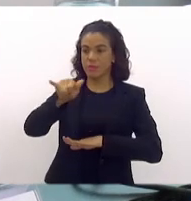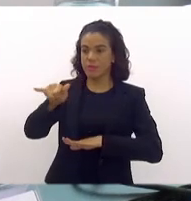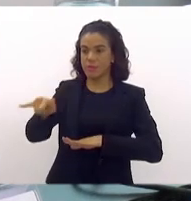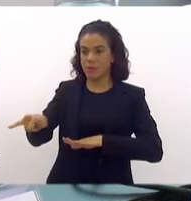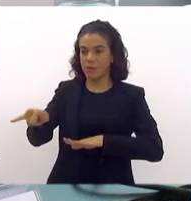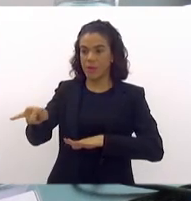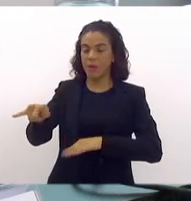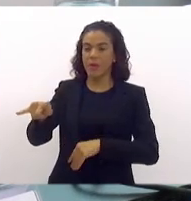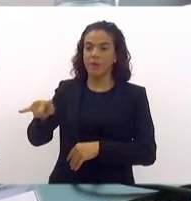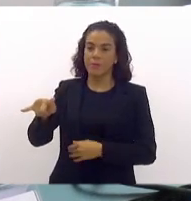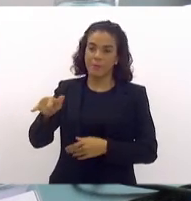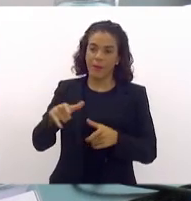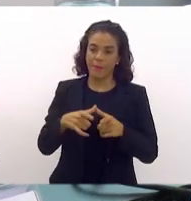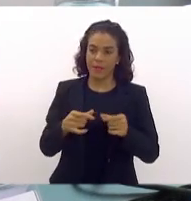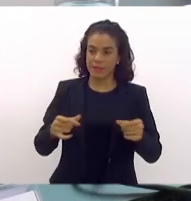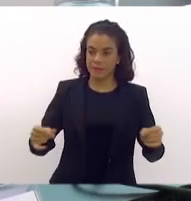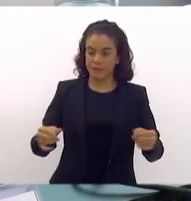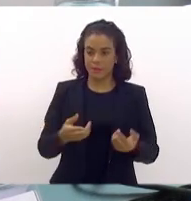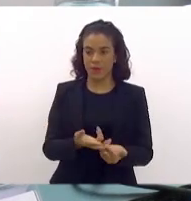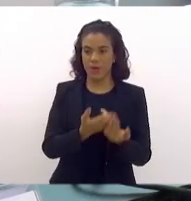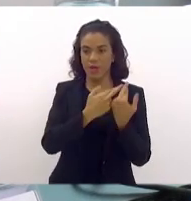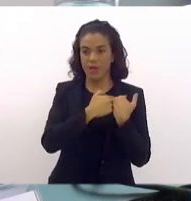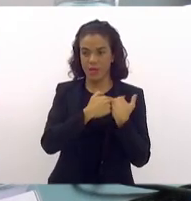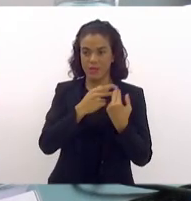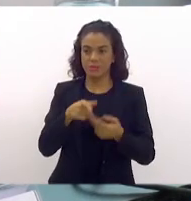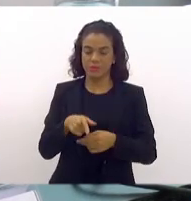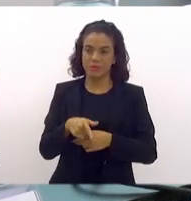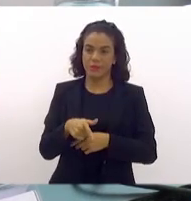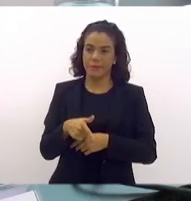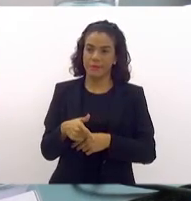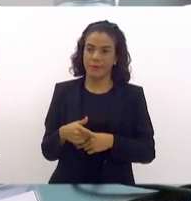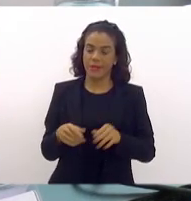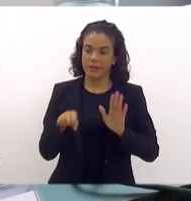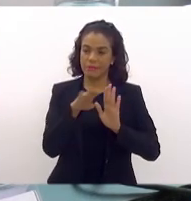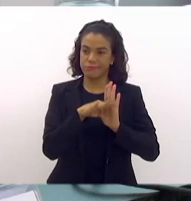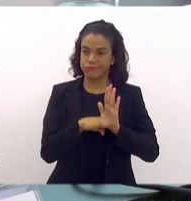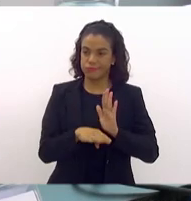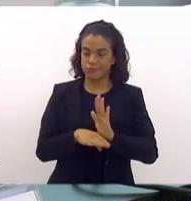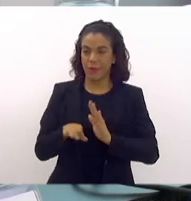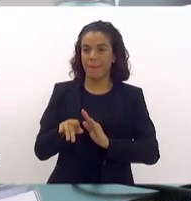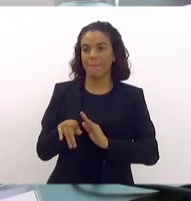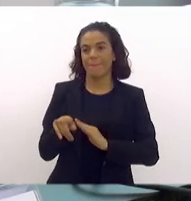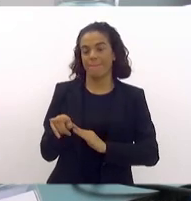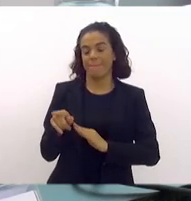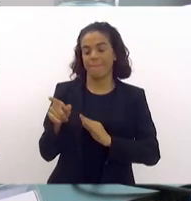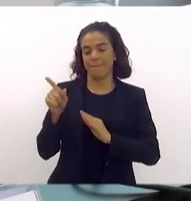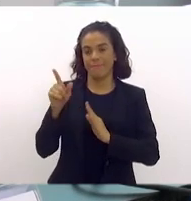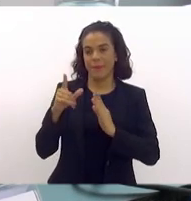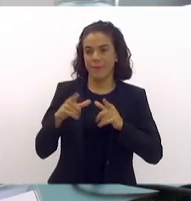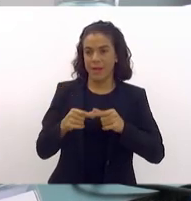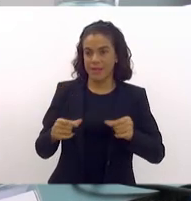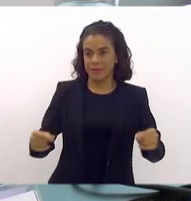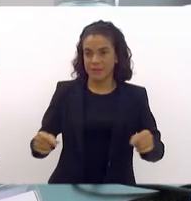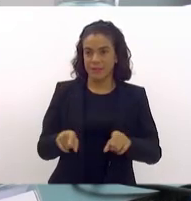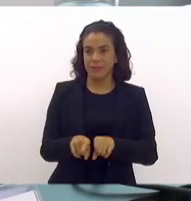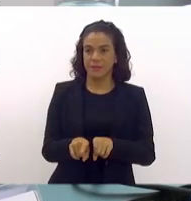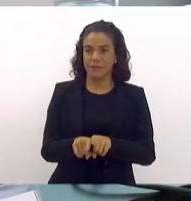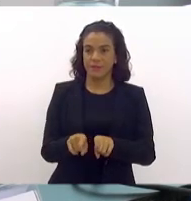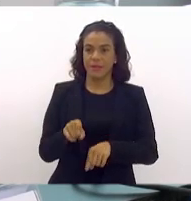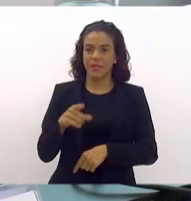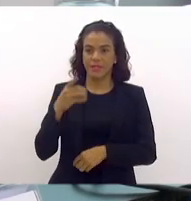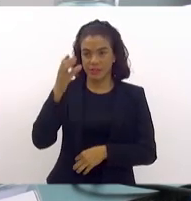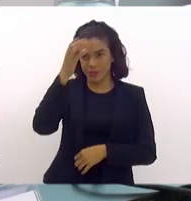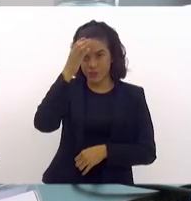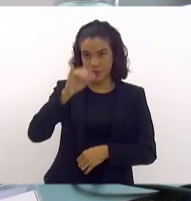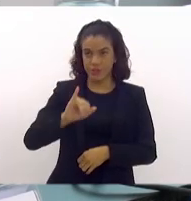Brasília em razão de compromisso parlamentar, da deputada Zeidan, que está no compromisso médico, e da deputada